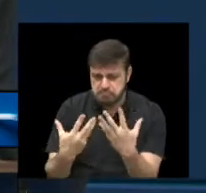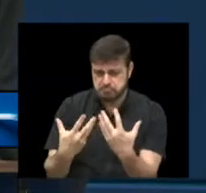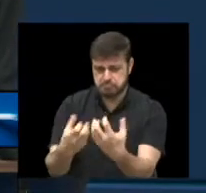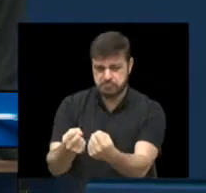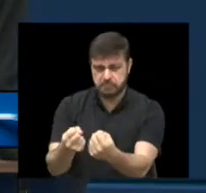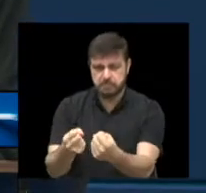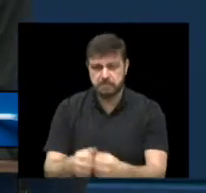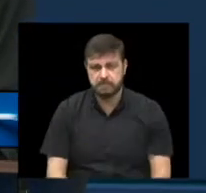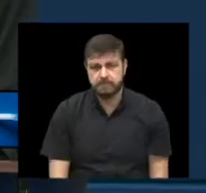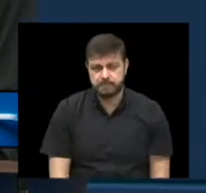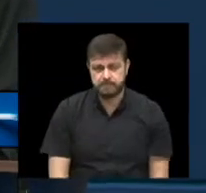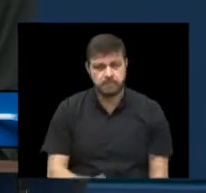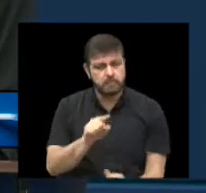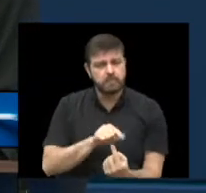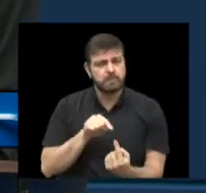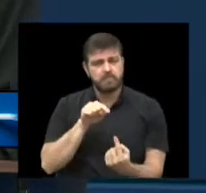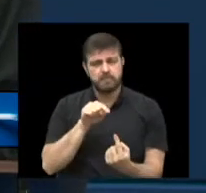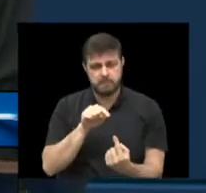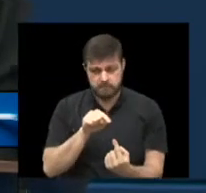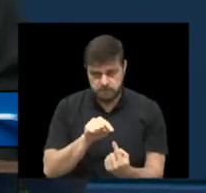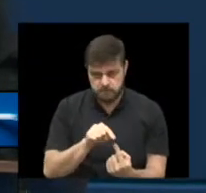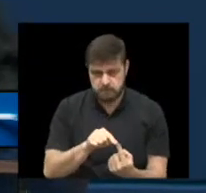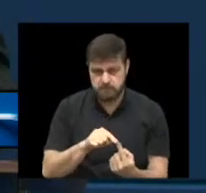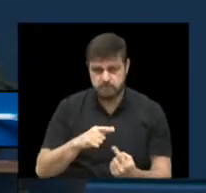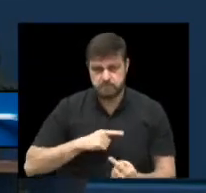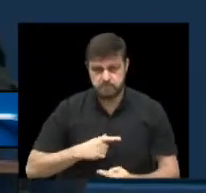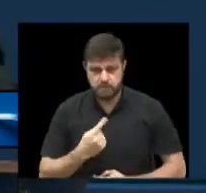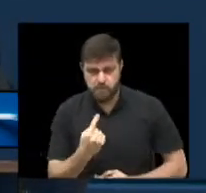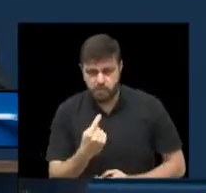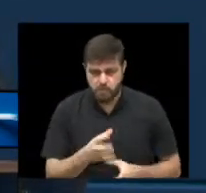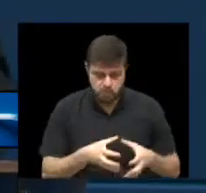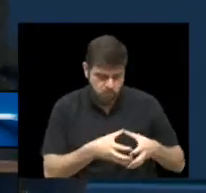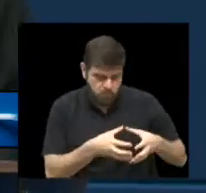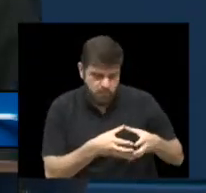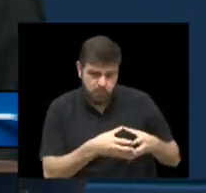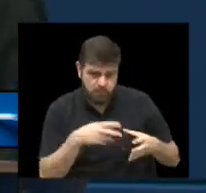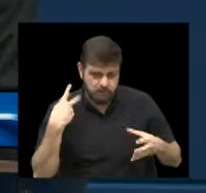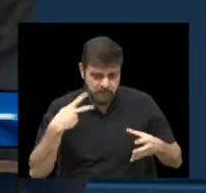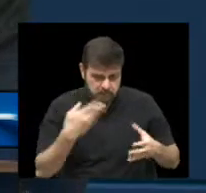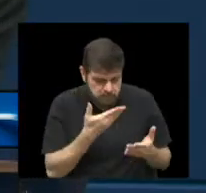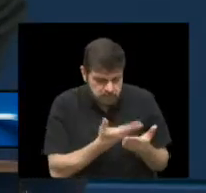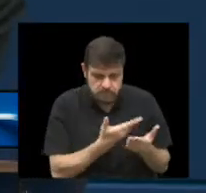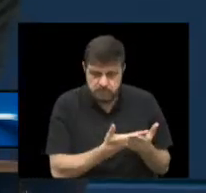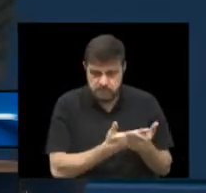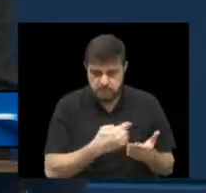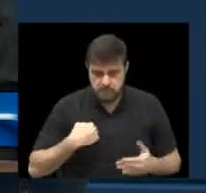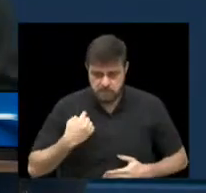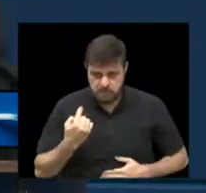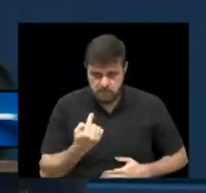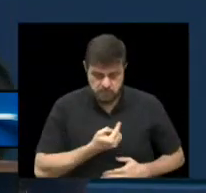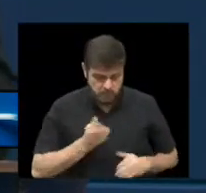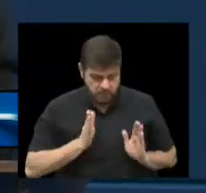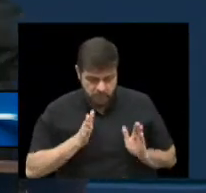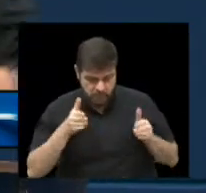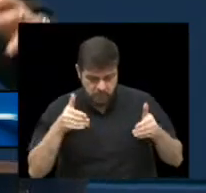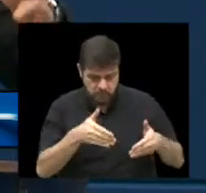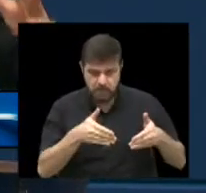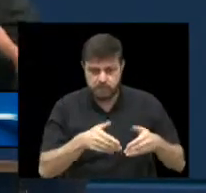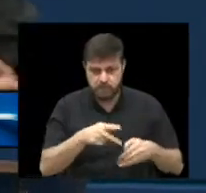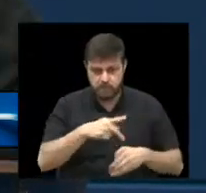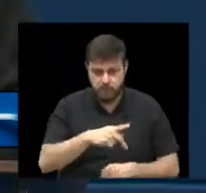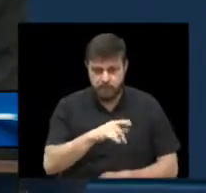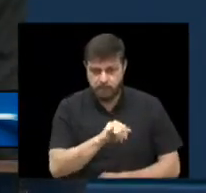importantes. Qual o objetivo de uma comissão especial de estudos, no nosso caso, PAE Serviços? É